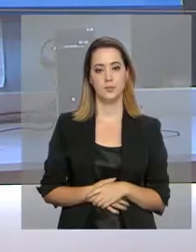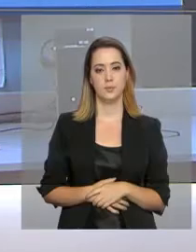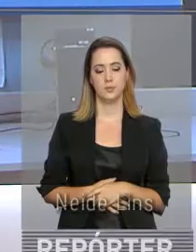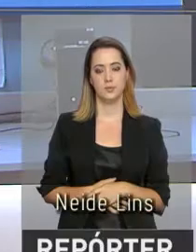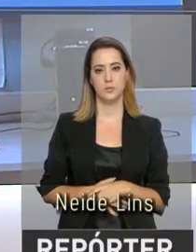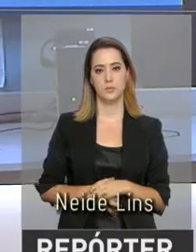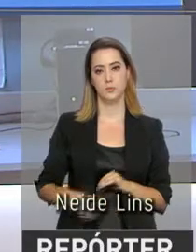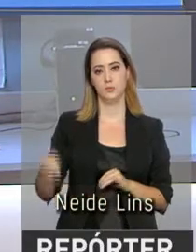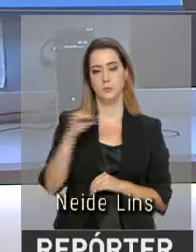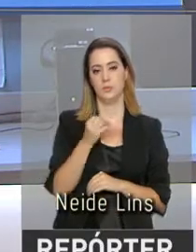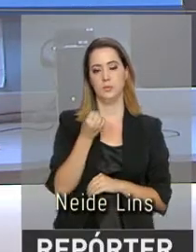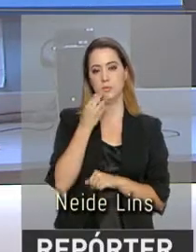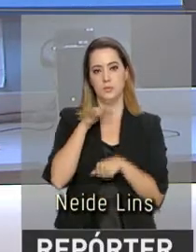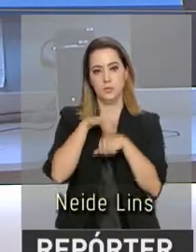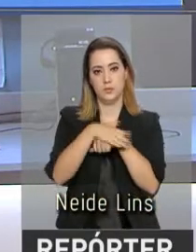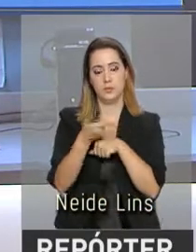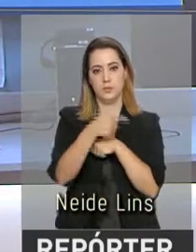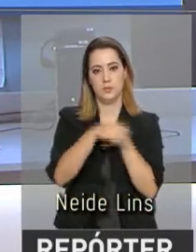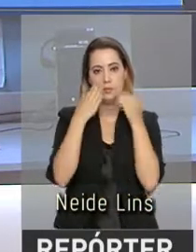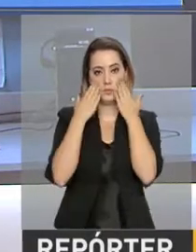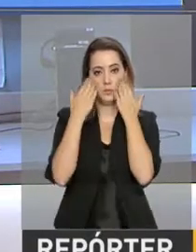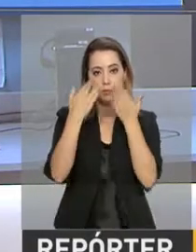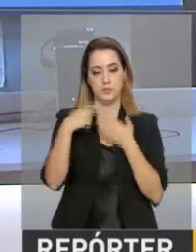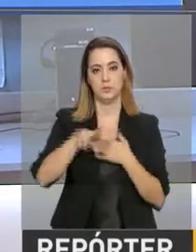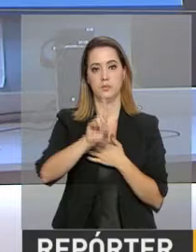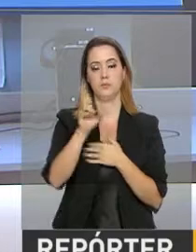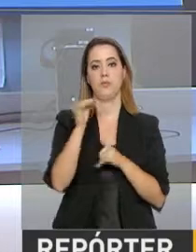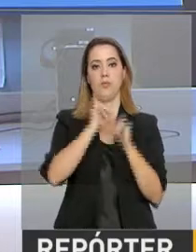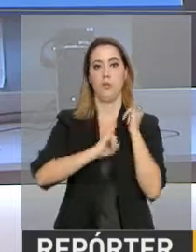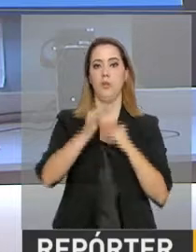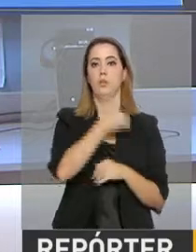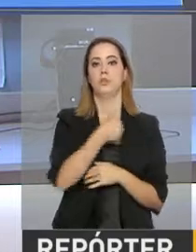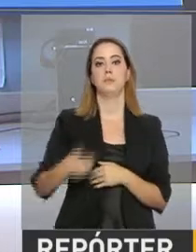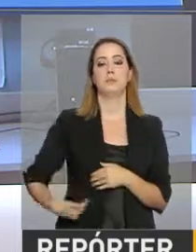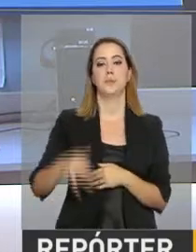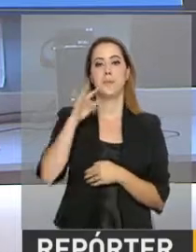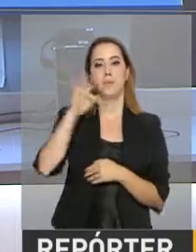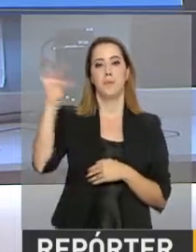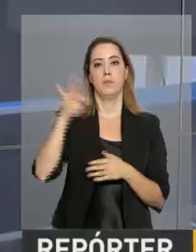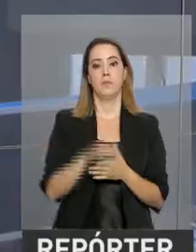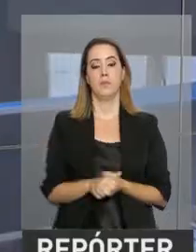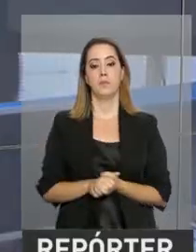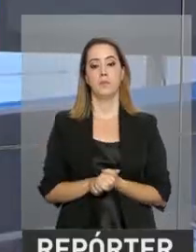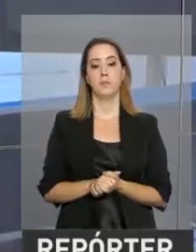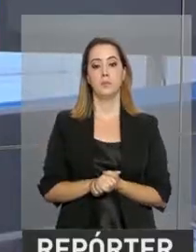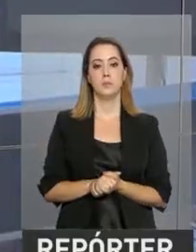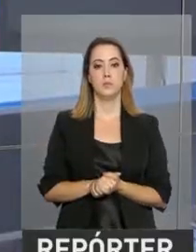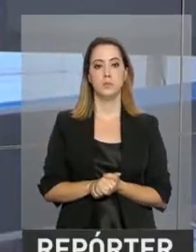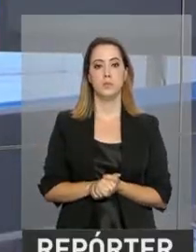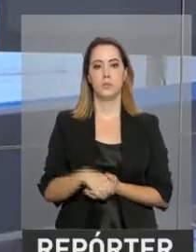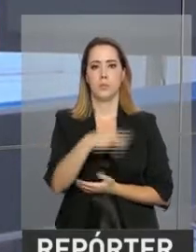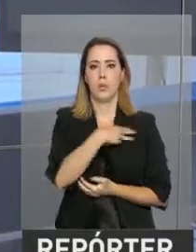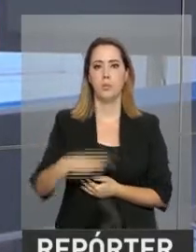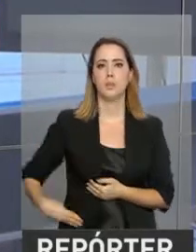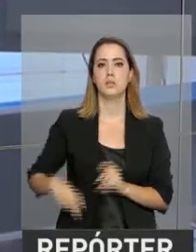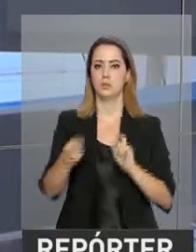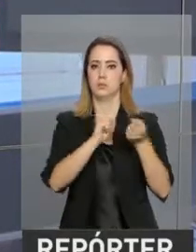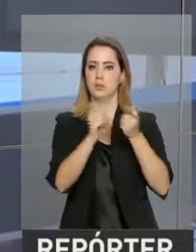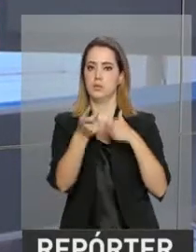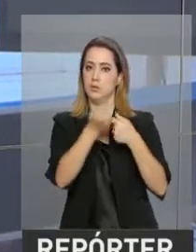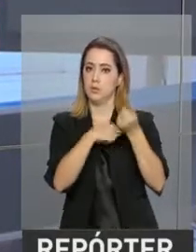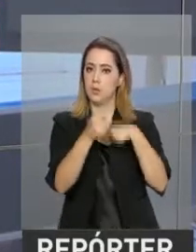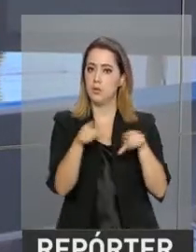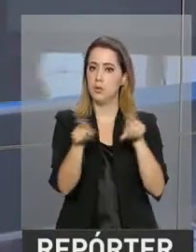olá boa noite estamos de volta com repórter nbr notícias do governo federal o ministro da fazenda henrique meirelles